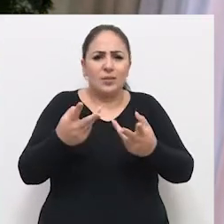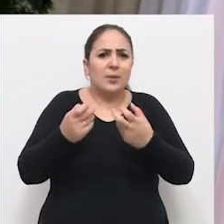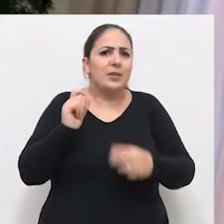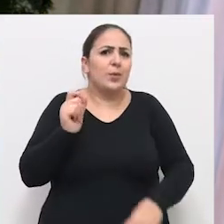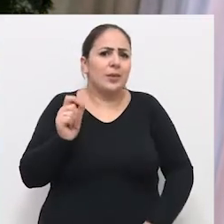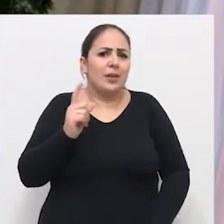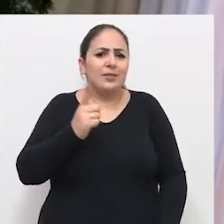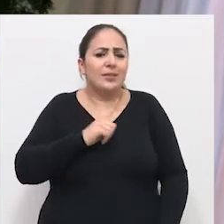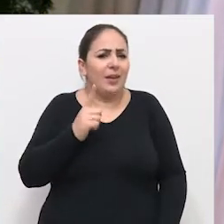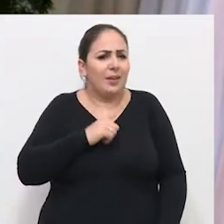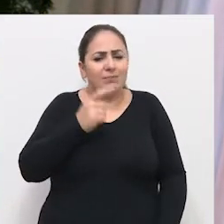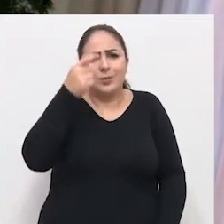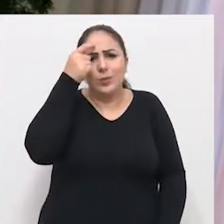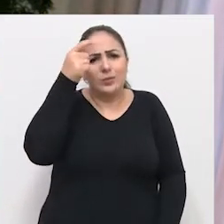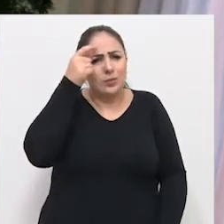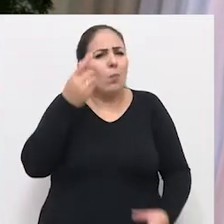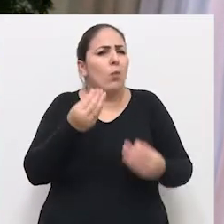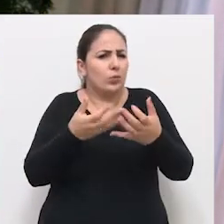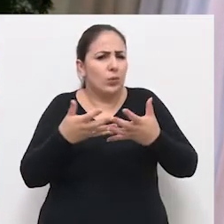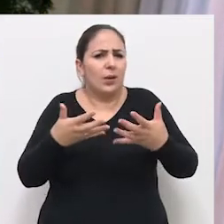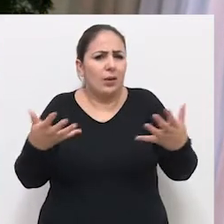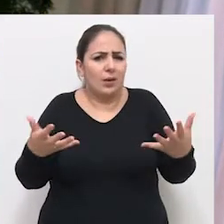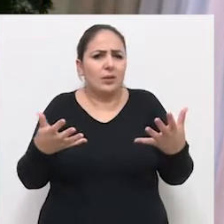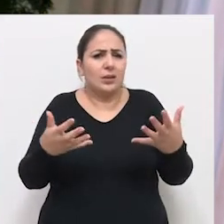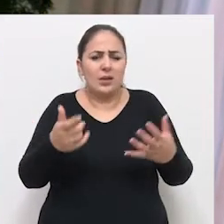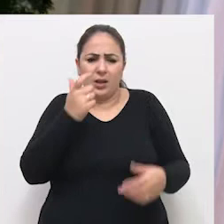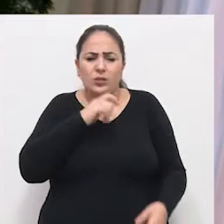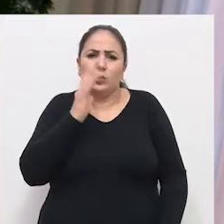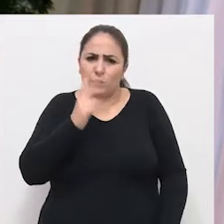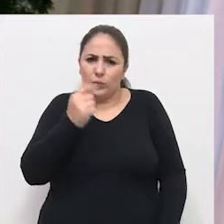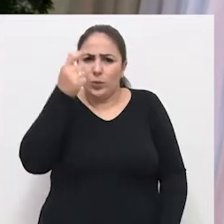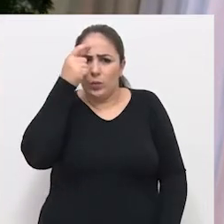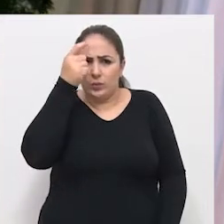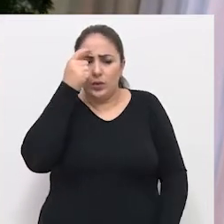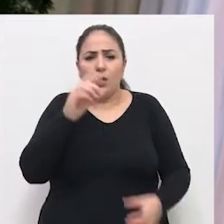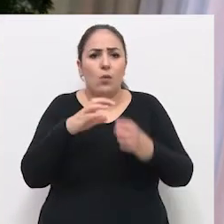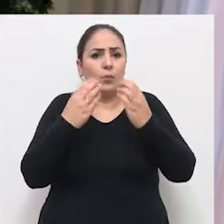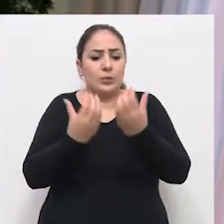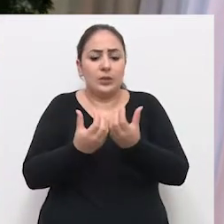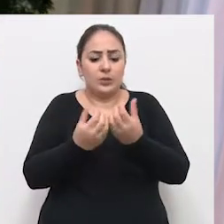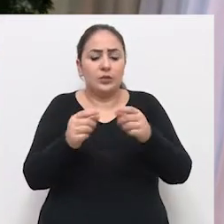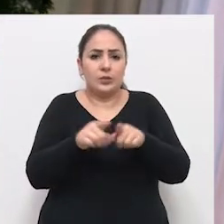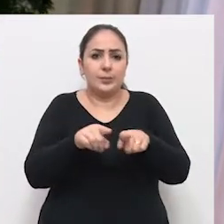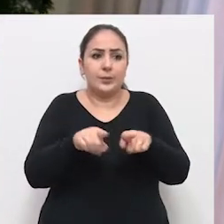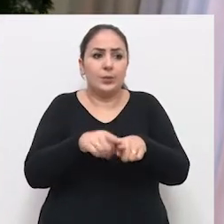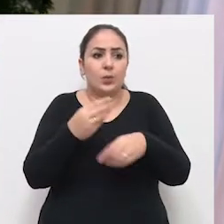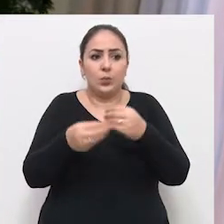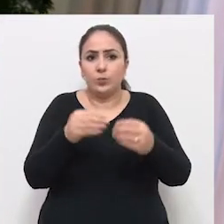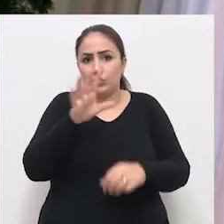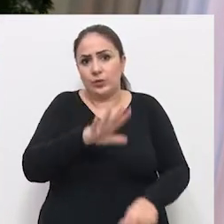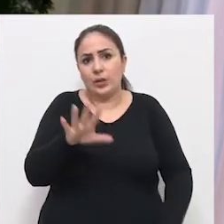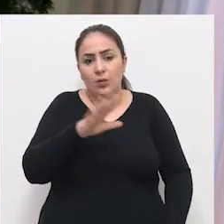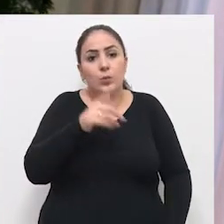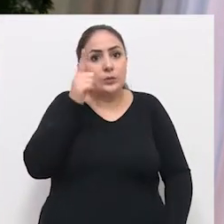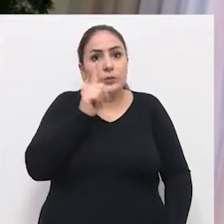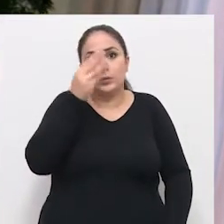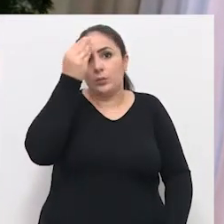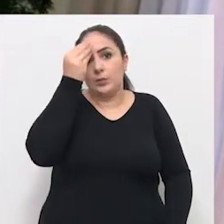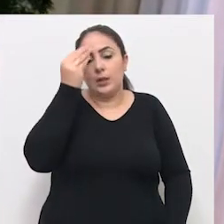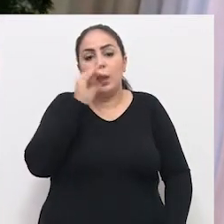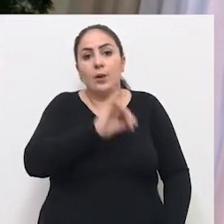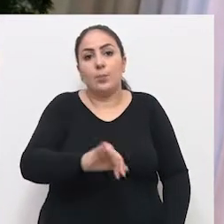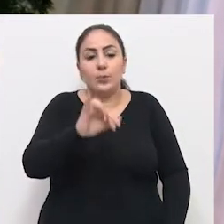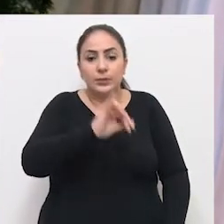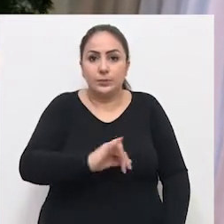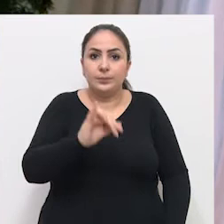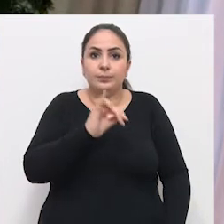gente percebe é que há uma conscientização bastante grande da comunidade como um todo.